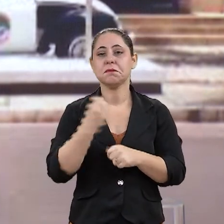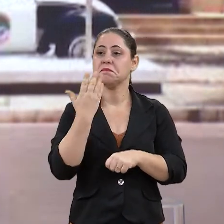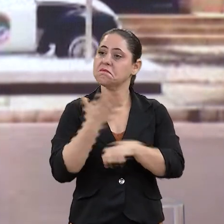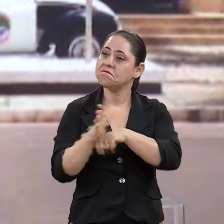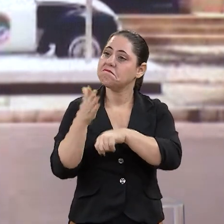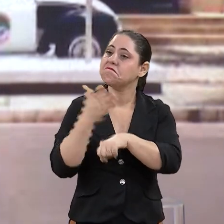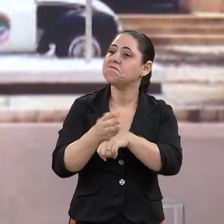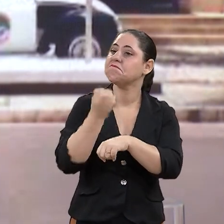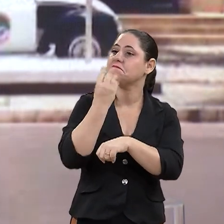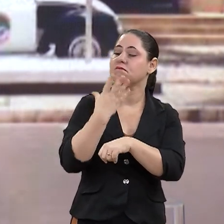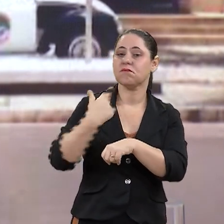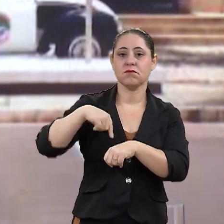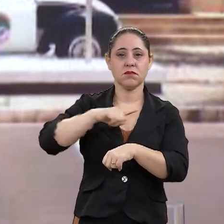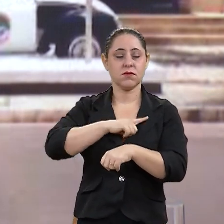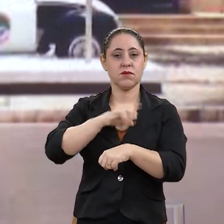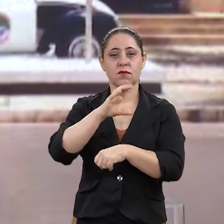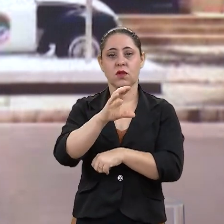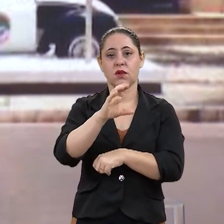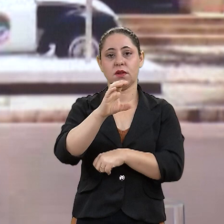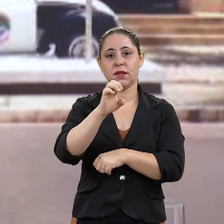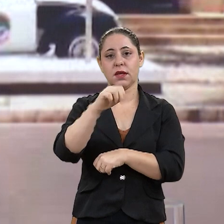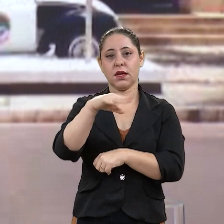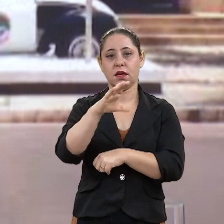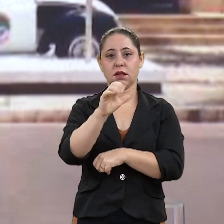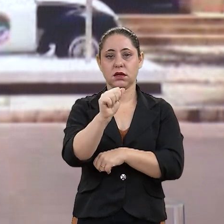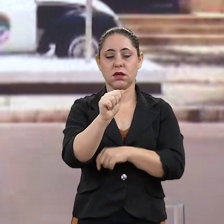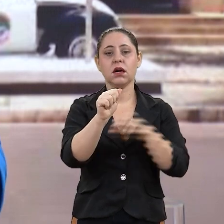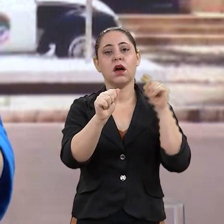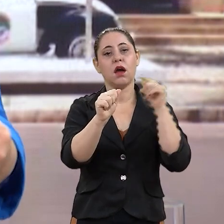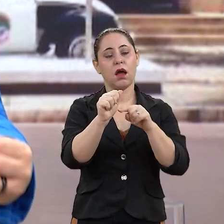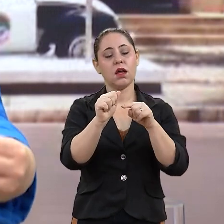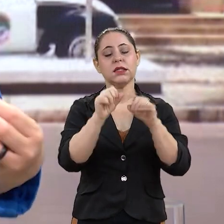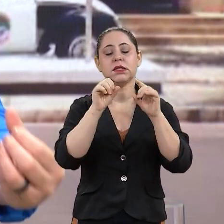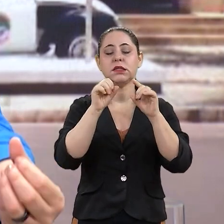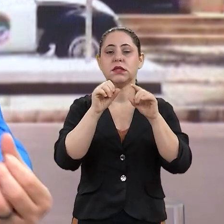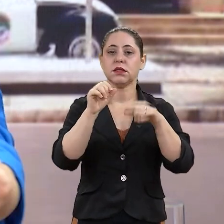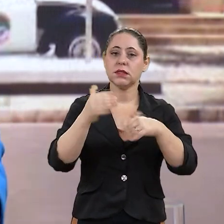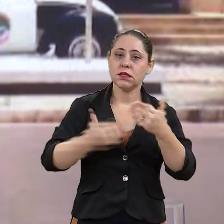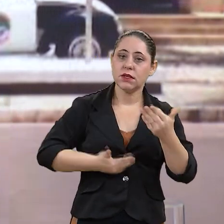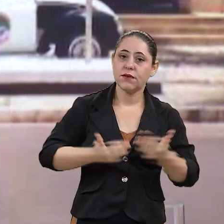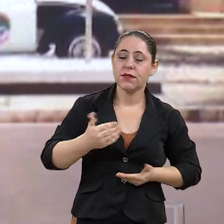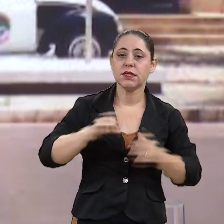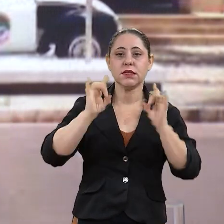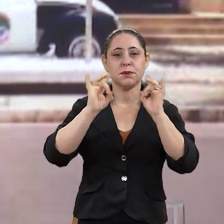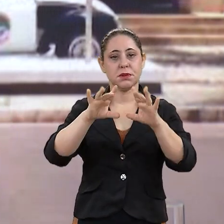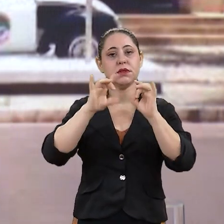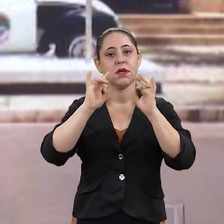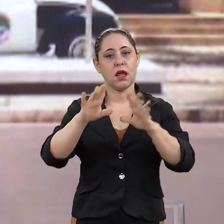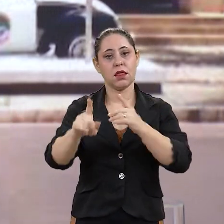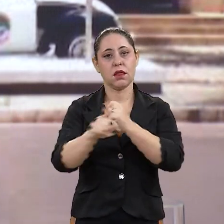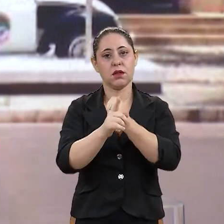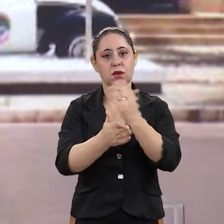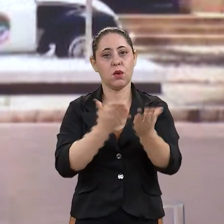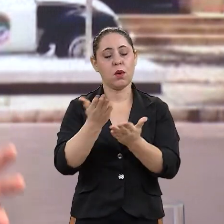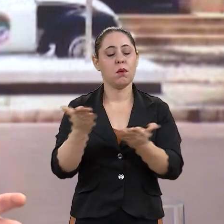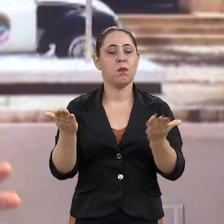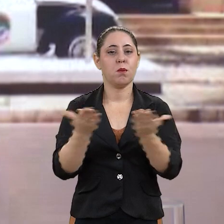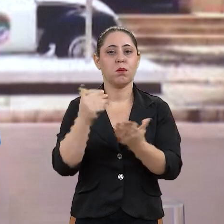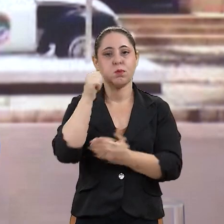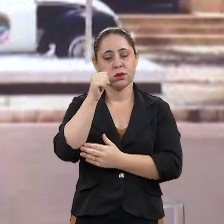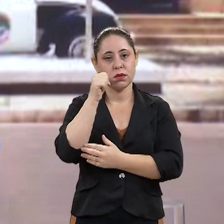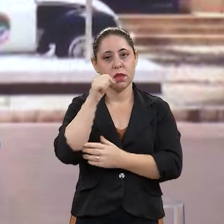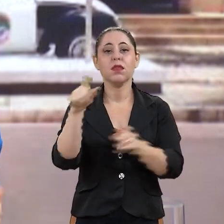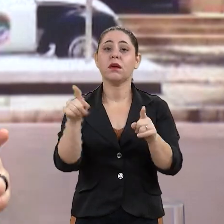o SEANCA, que é o serviço especializado a atendimento à mulher e agora passa a também atender